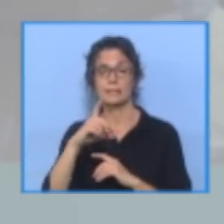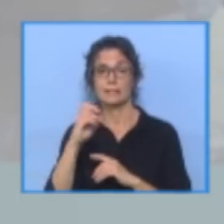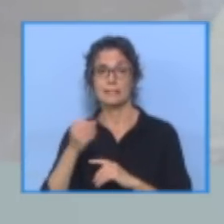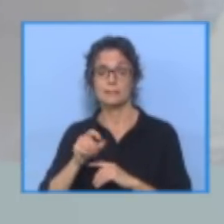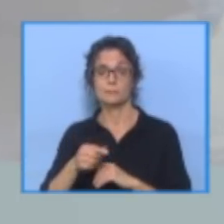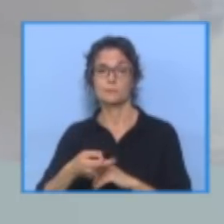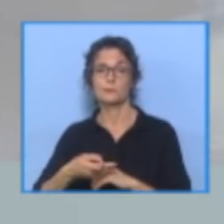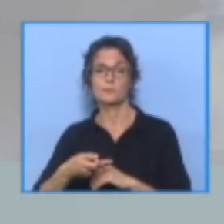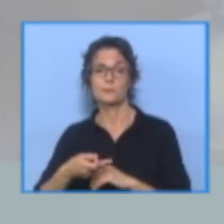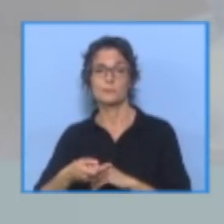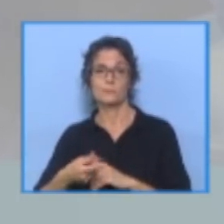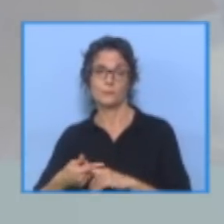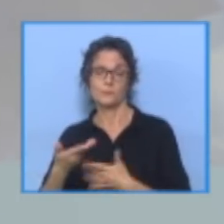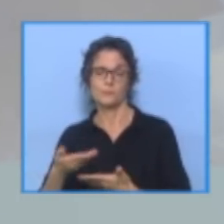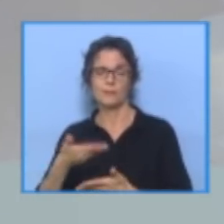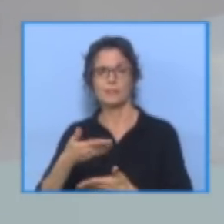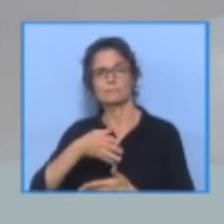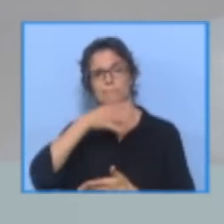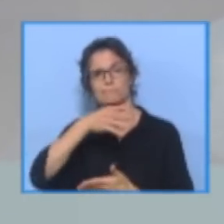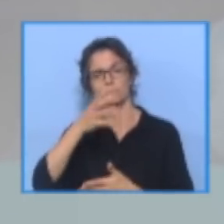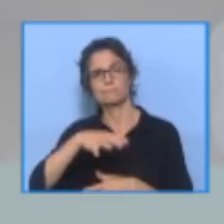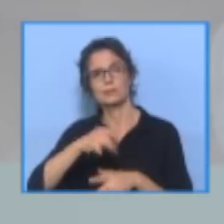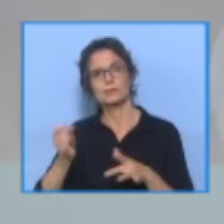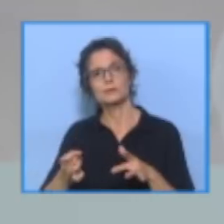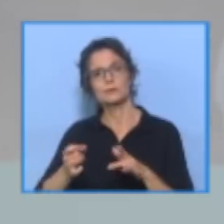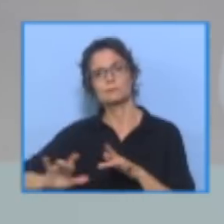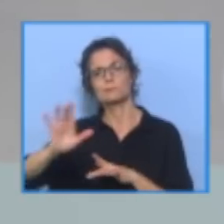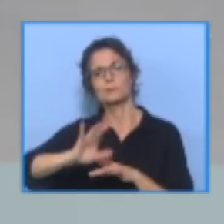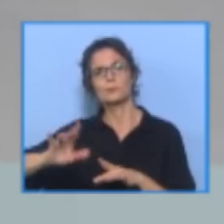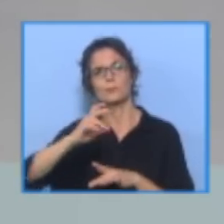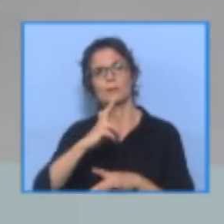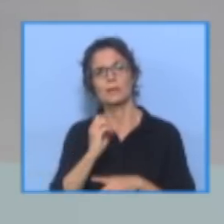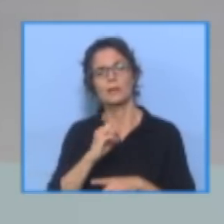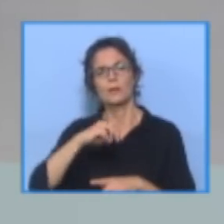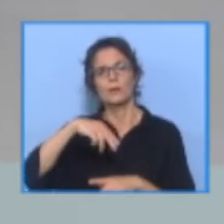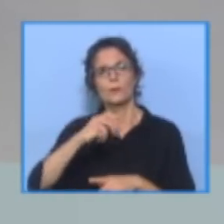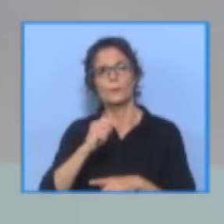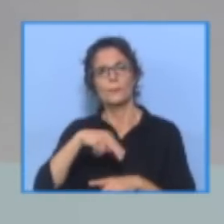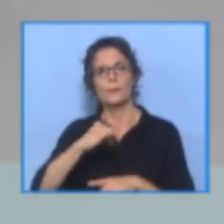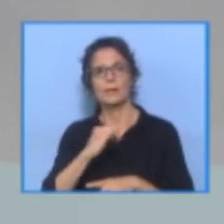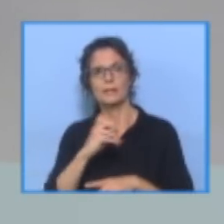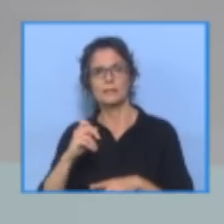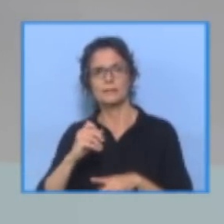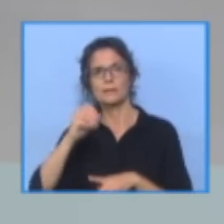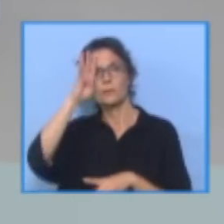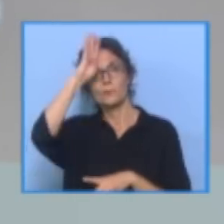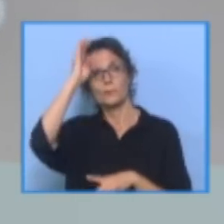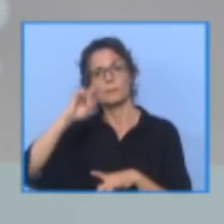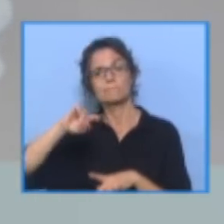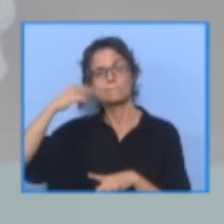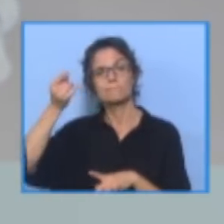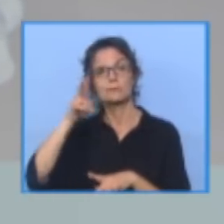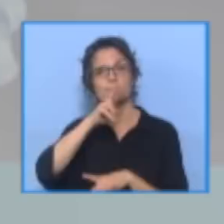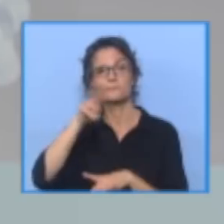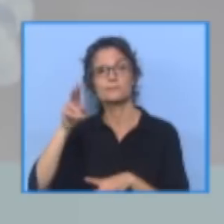agência.eclésia.pt. Falamos-lhe agora sobre a Roménia, o país que o Papa Francisco vai visitar entre os dias 31 de maio e 2 de